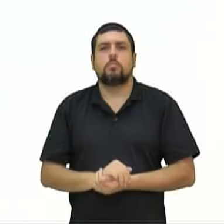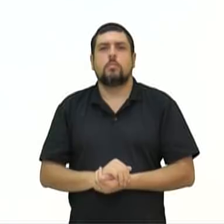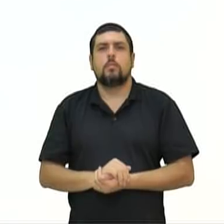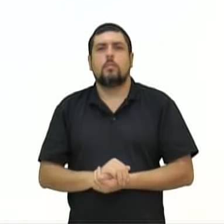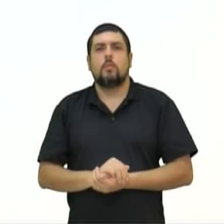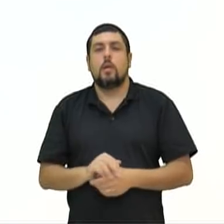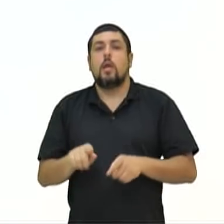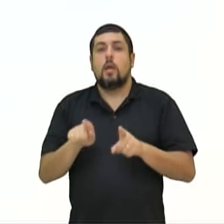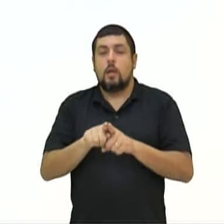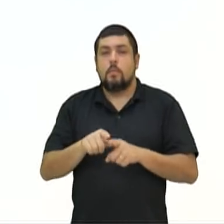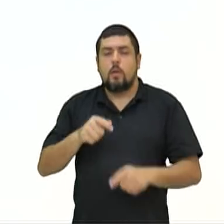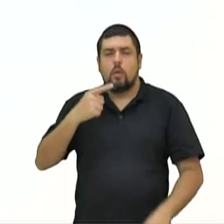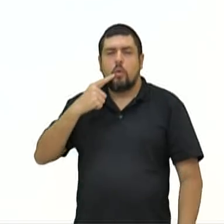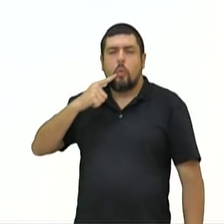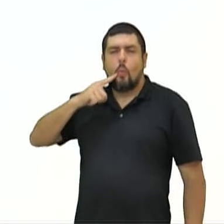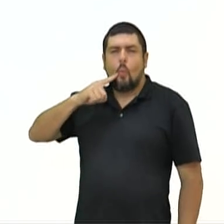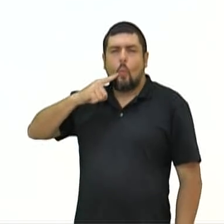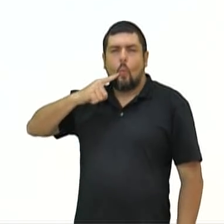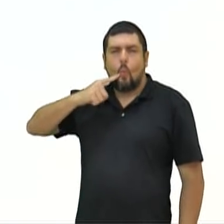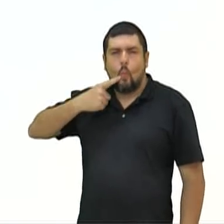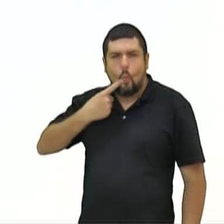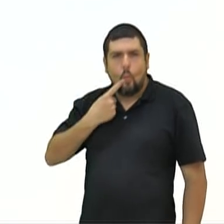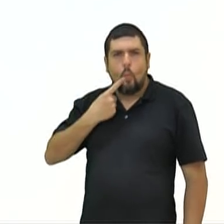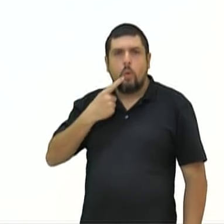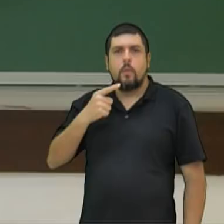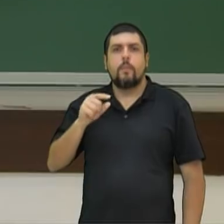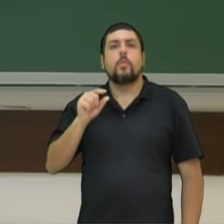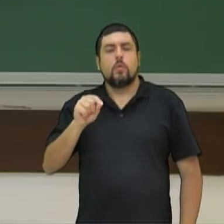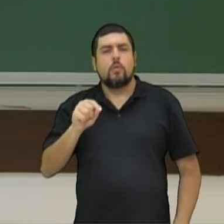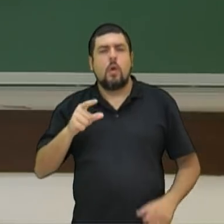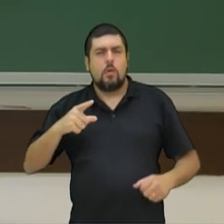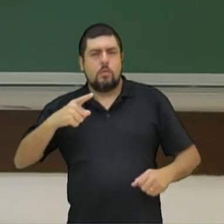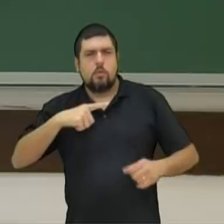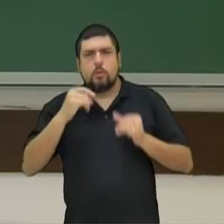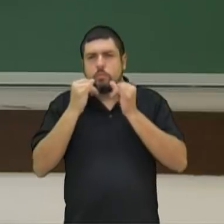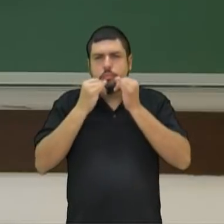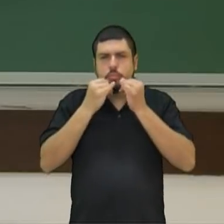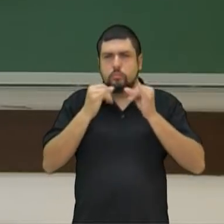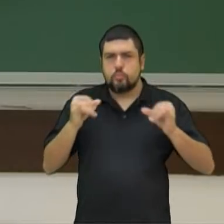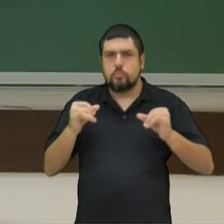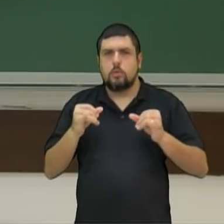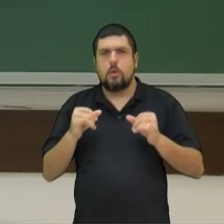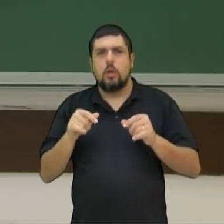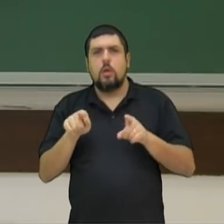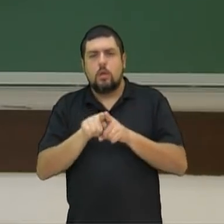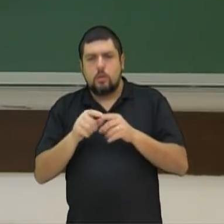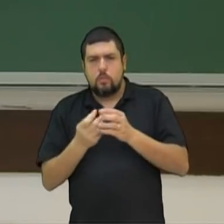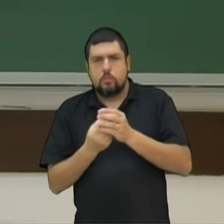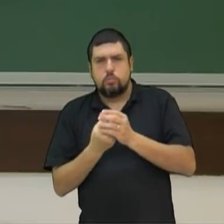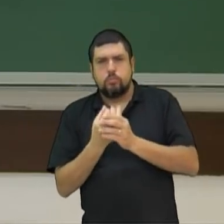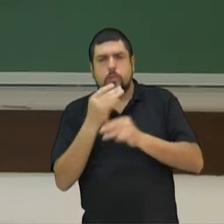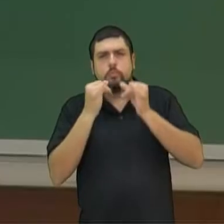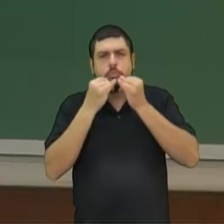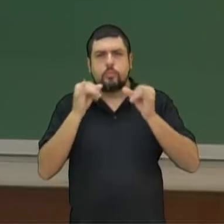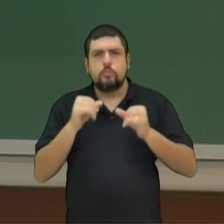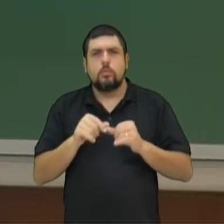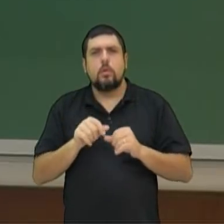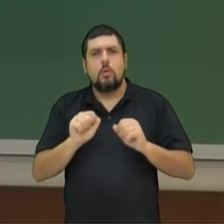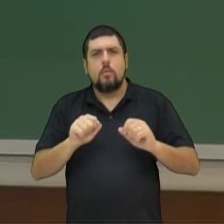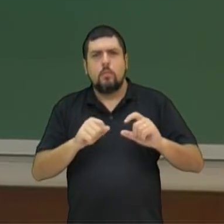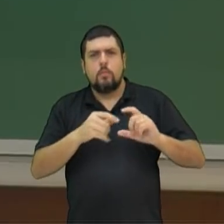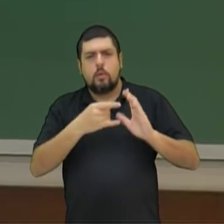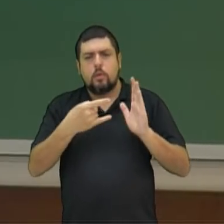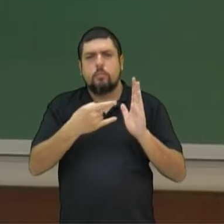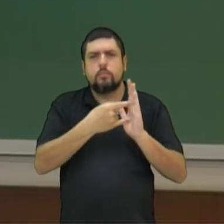Inclusive, um limão, ele além de conduzir corrente elétrica, por exemplo, ele também gera corrente. Você pode fazer pilhas